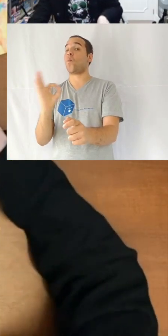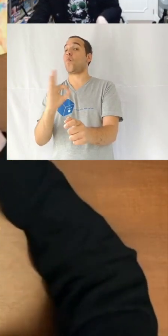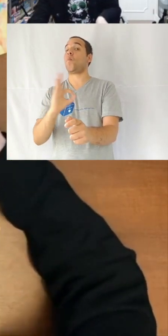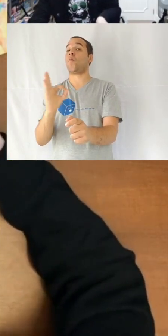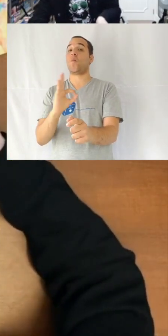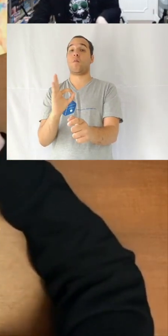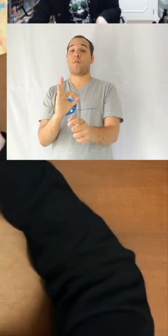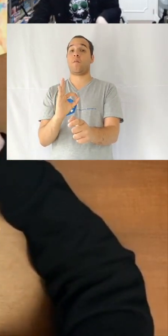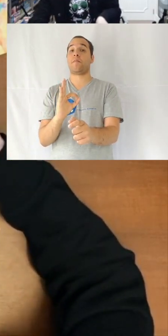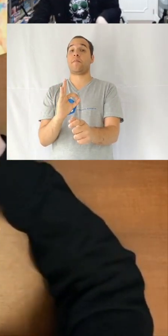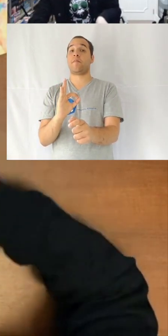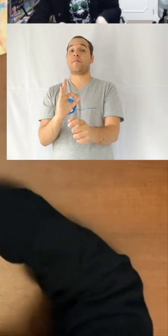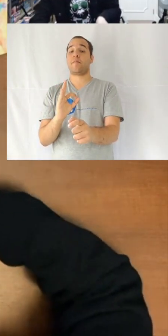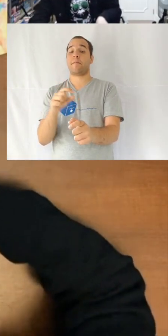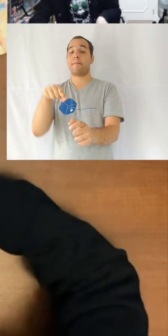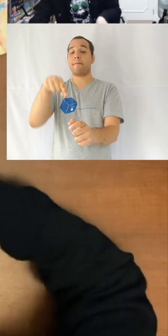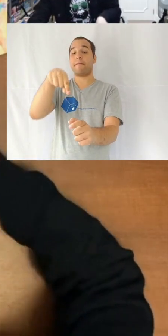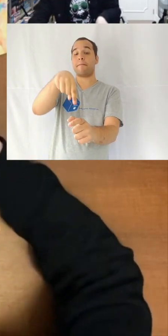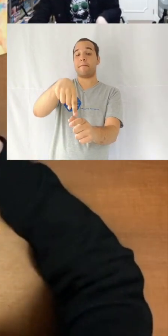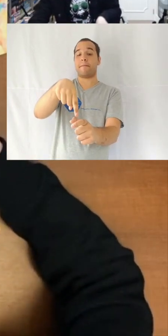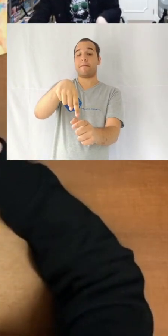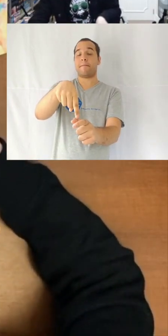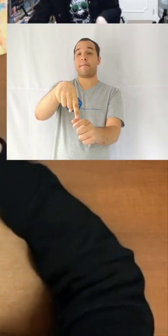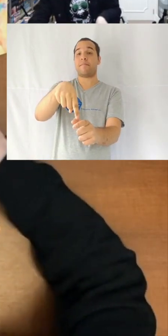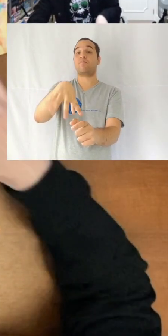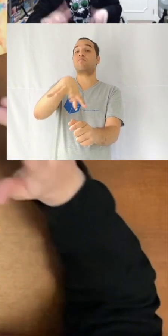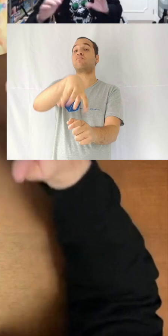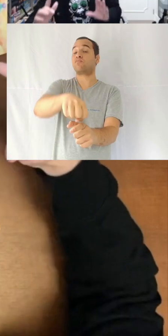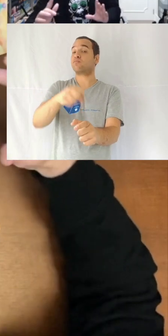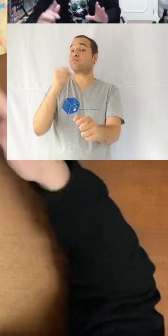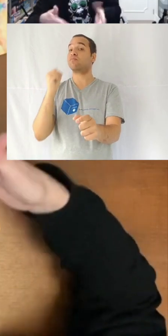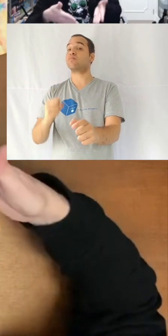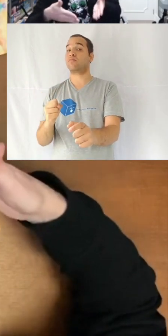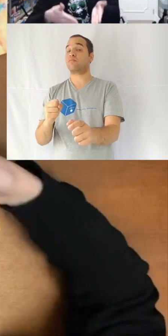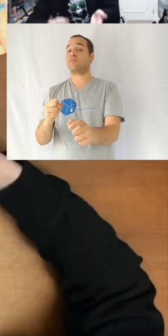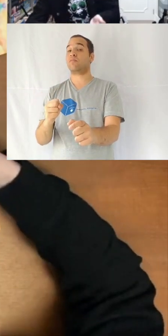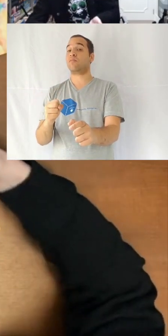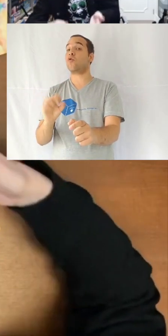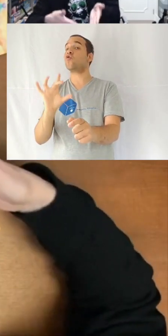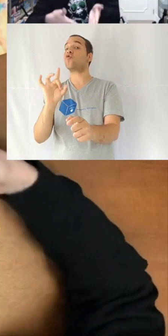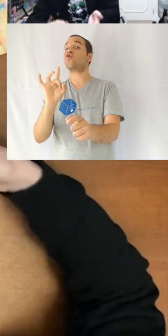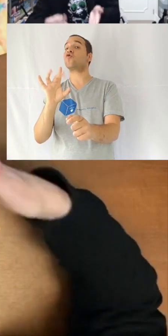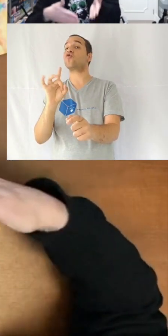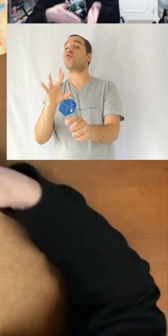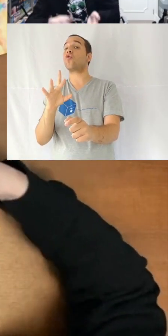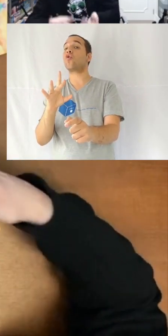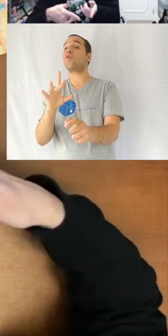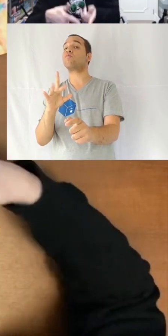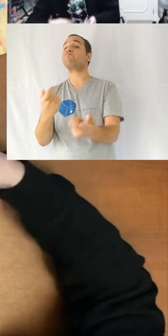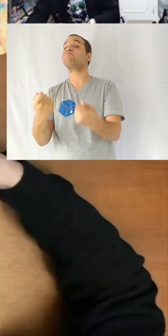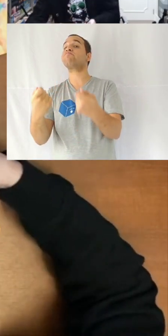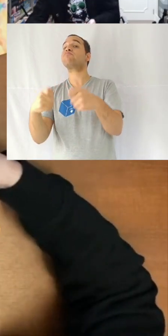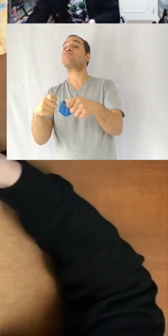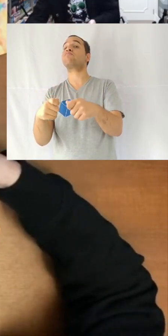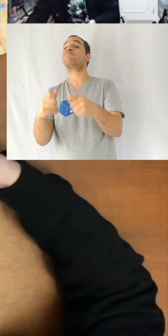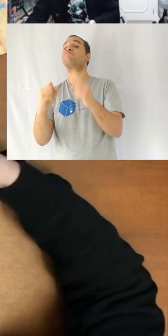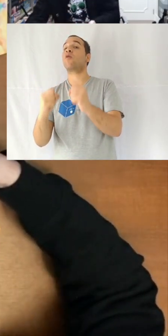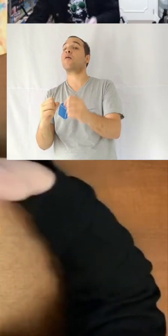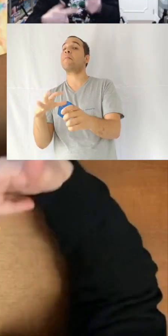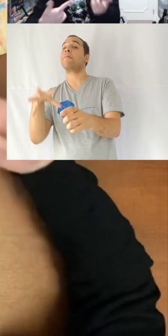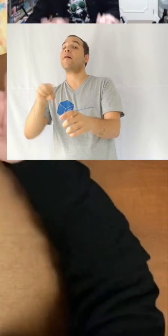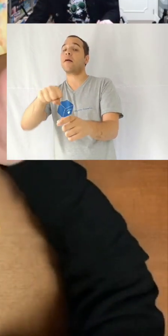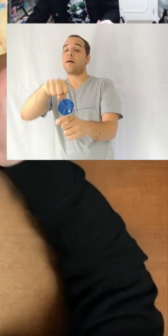de comprar qualquer uma das duas aqui, que estariam ao lado dessa carta vazia, ou se efetivamente o local em que eu estou olhando está vazio,